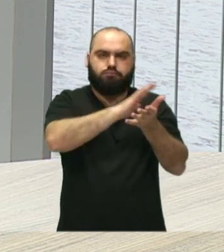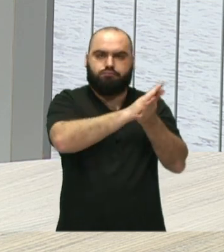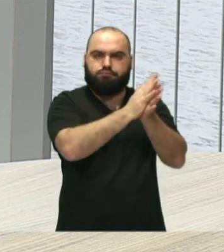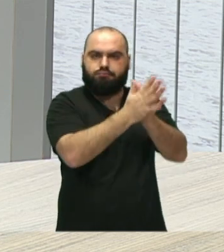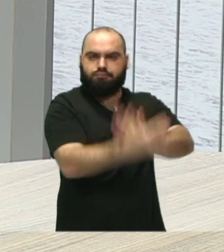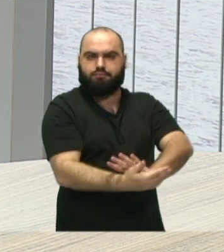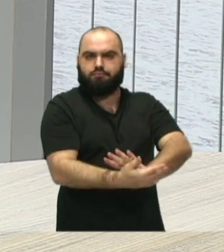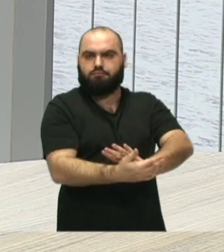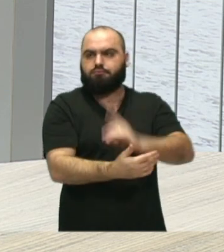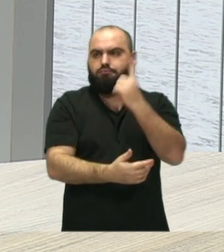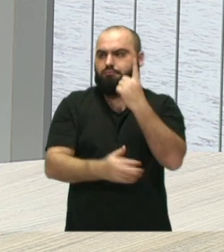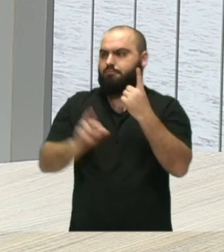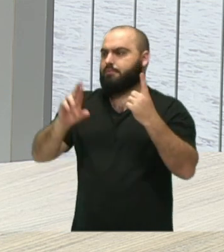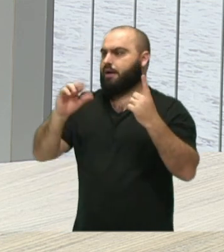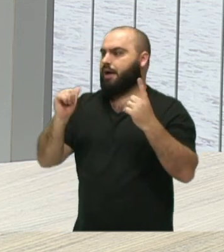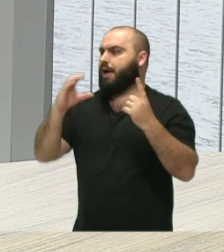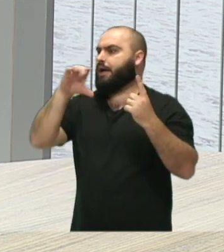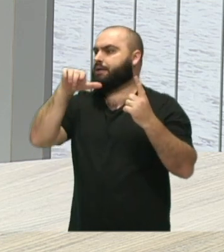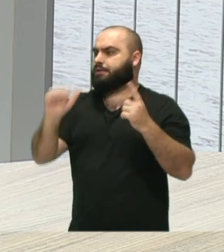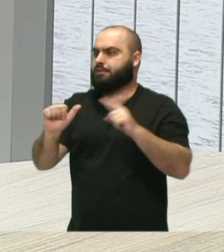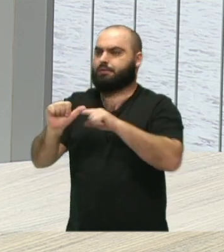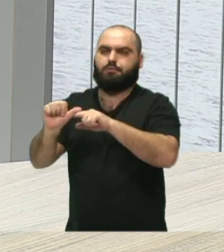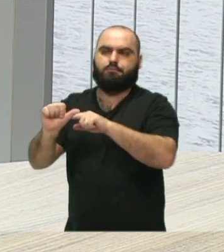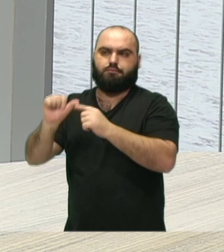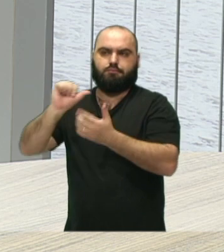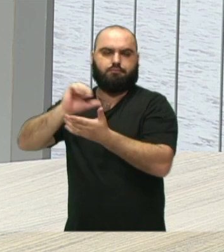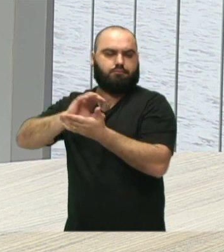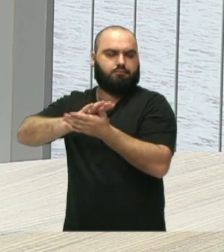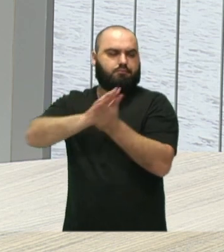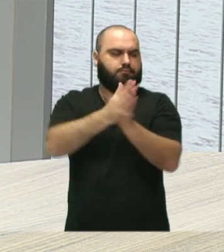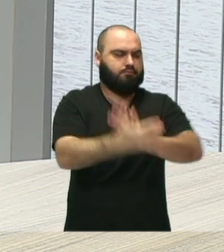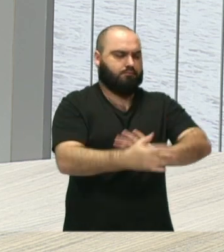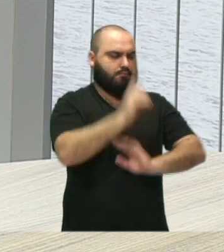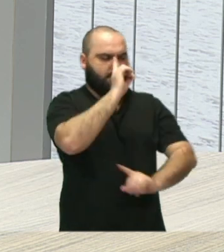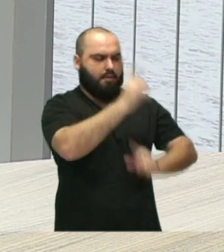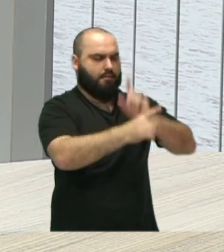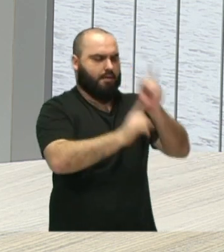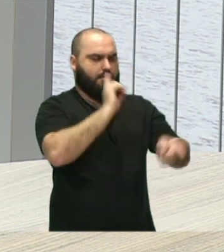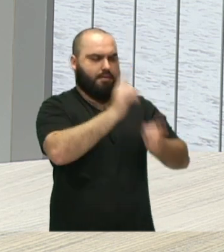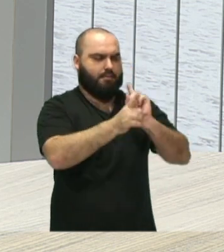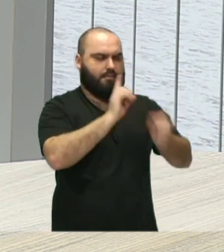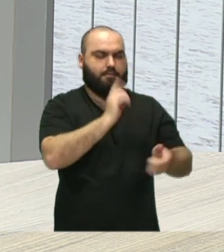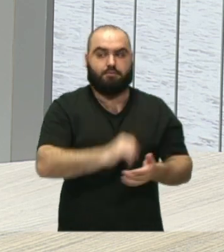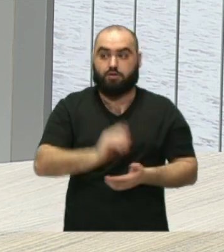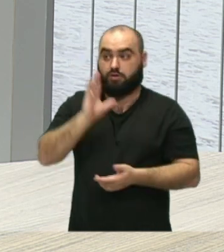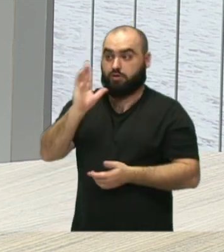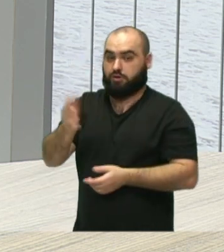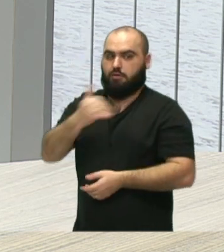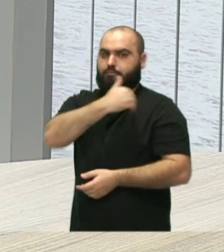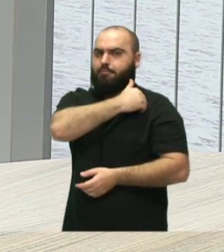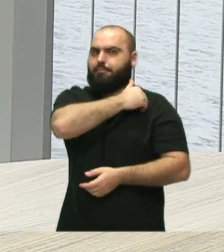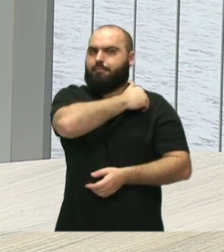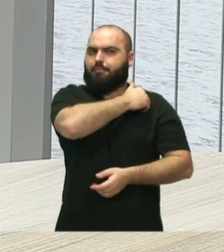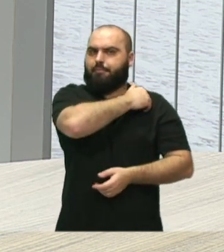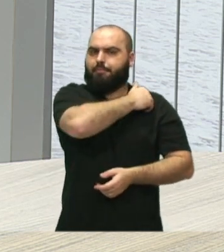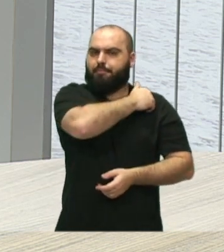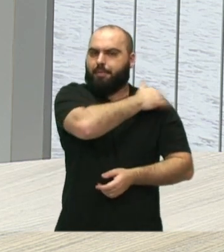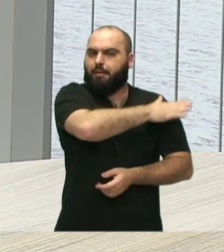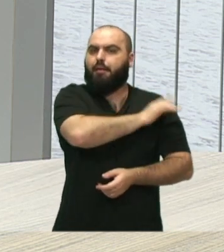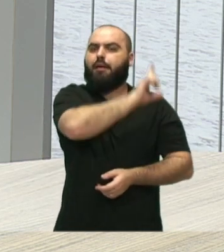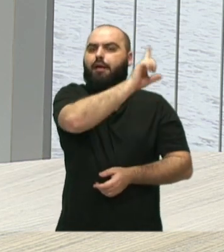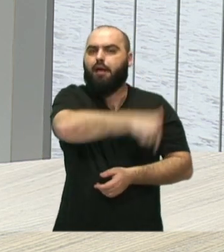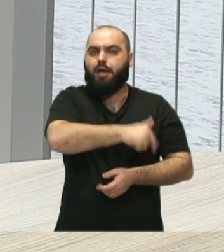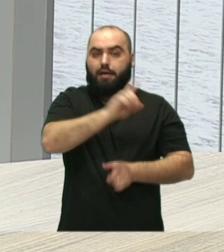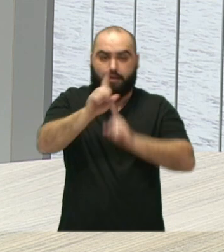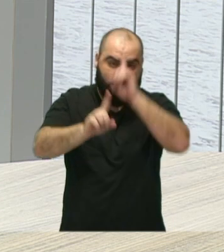por algum motivo e por algum momento histórico. E quando a gente fala de preconceito, a gente fala de um conceito